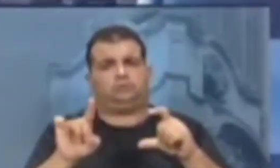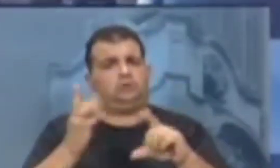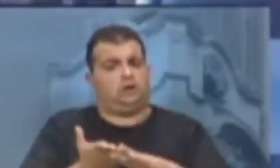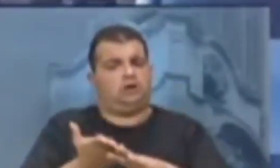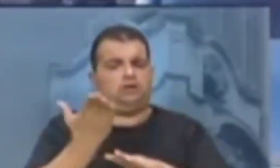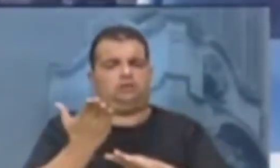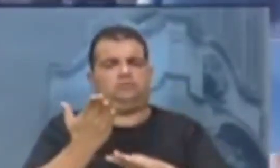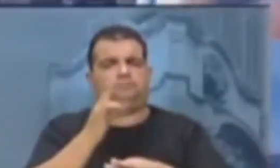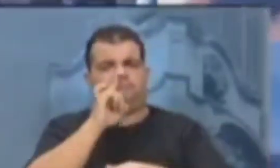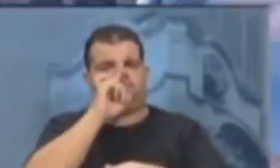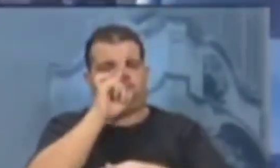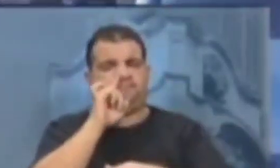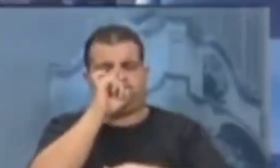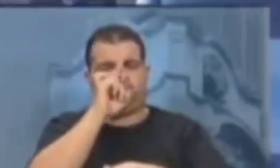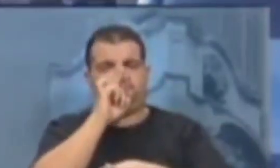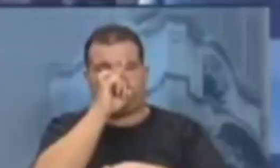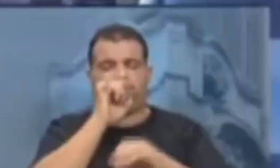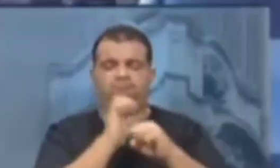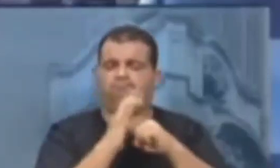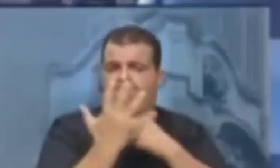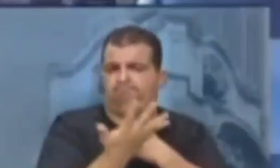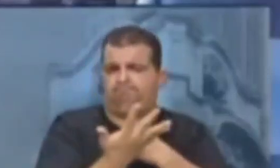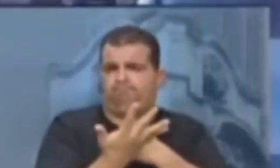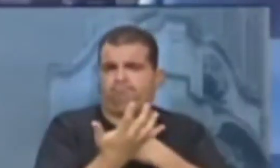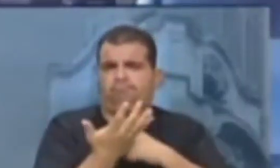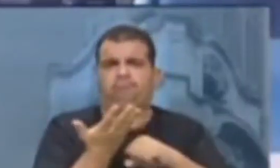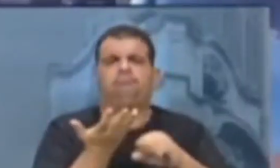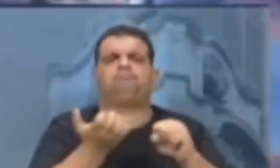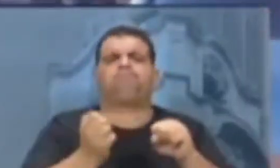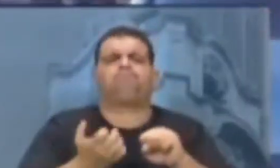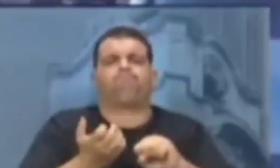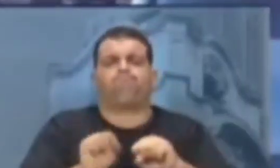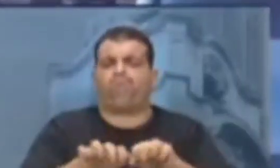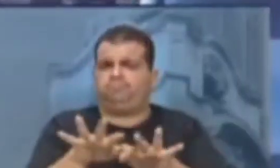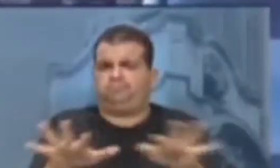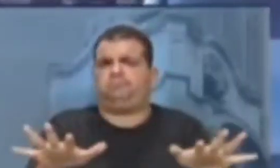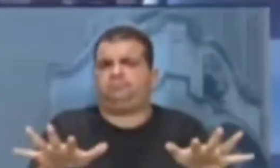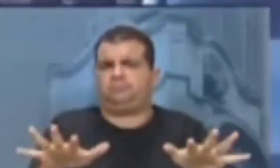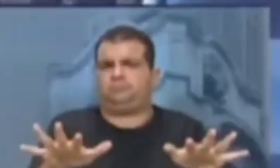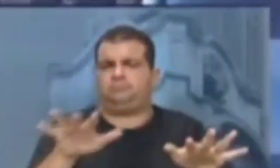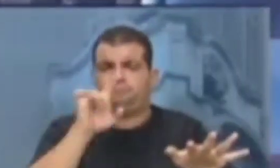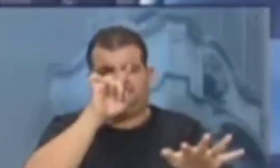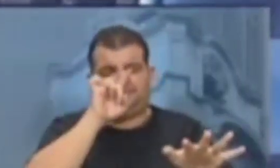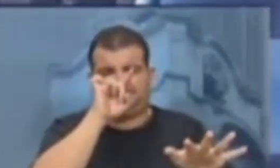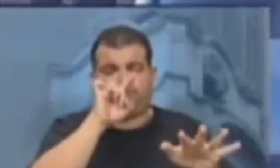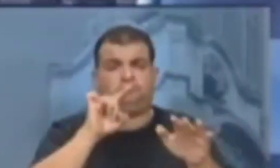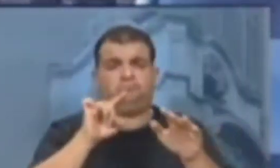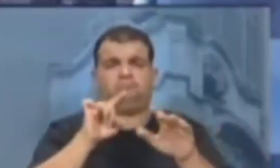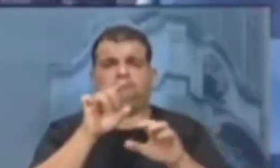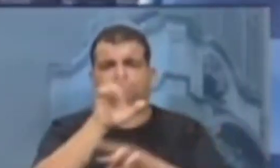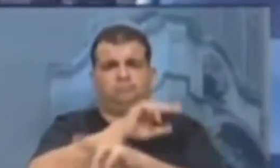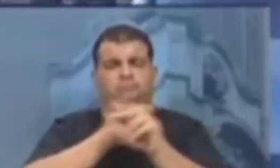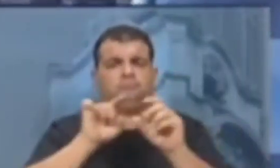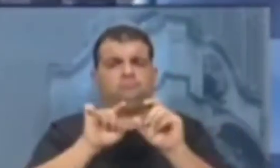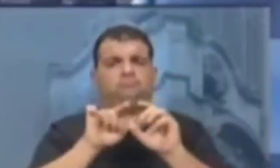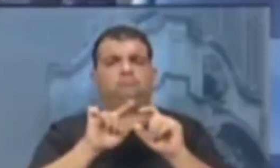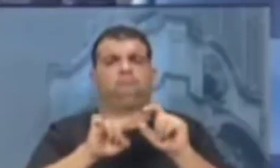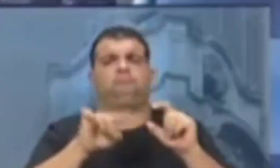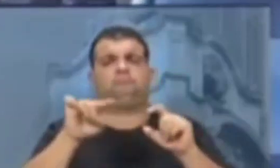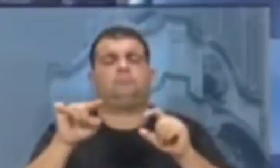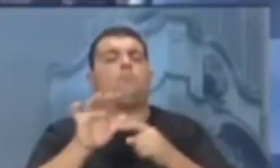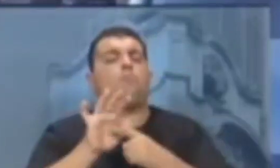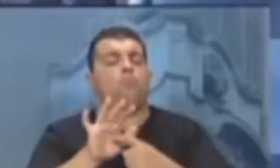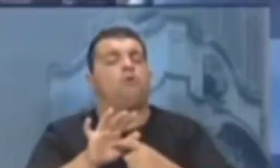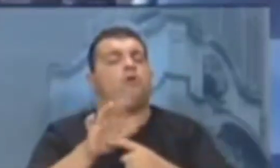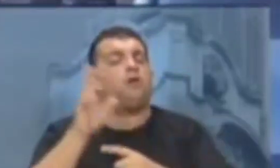pandemia crescendo de forma alarmante e diversas pesquisas demonstrando que abril teremos o mês com a